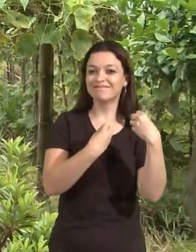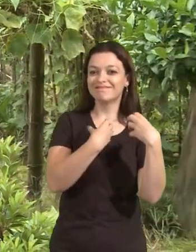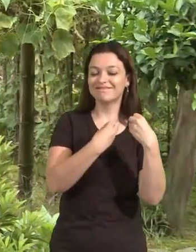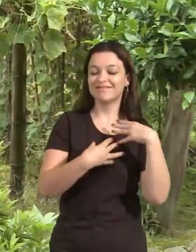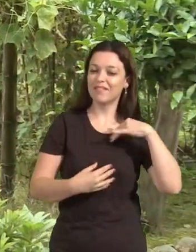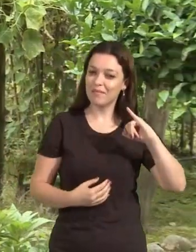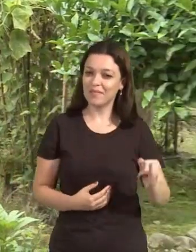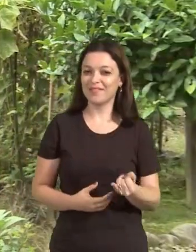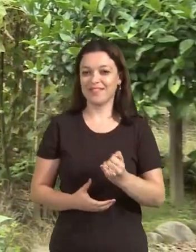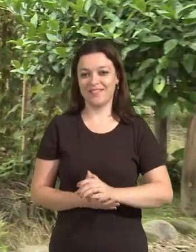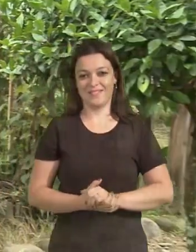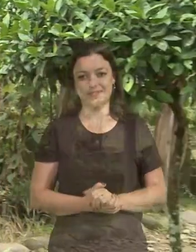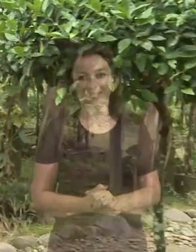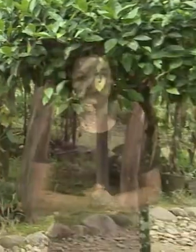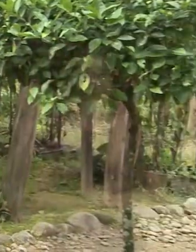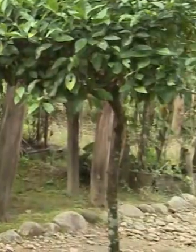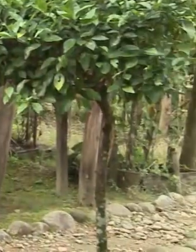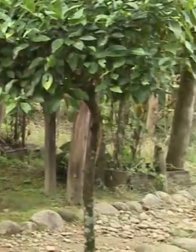adquirir.